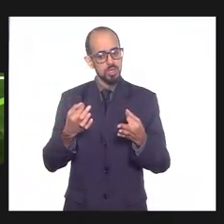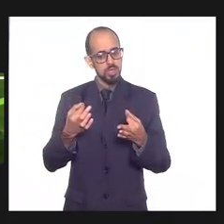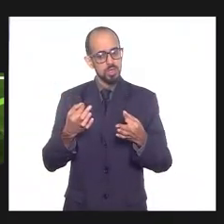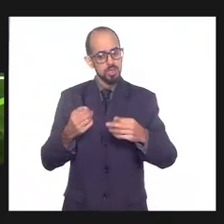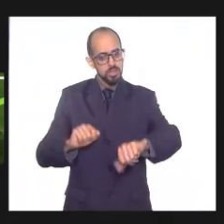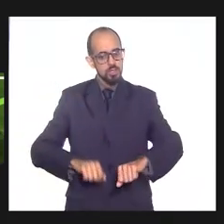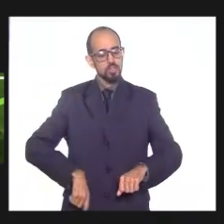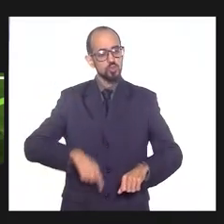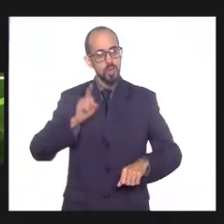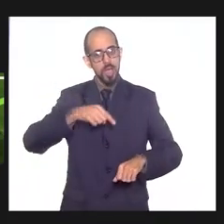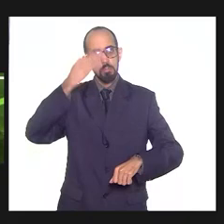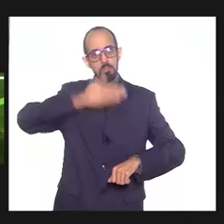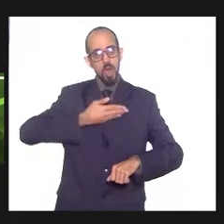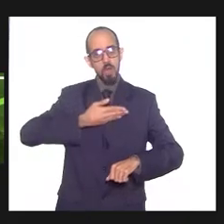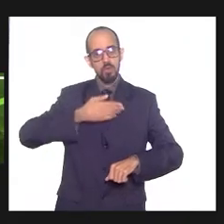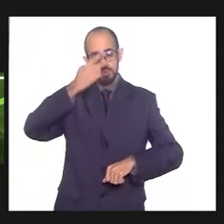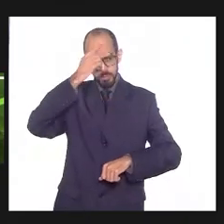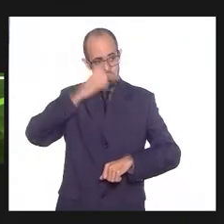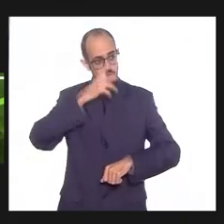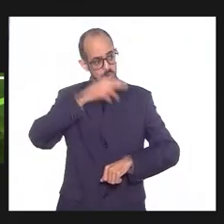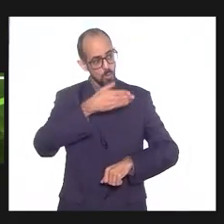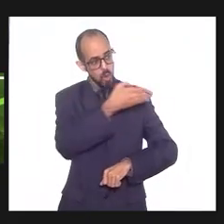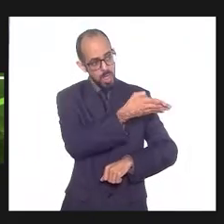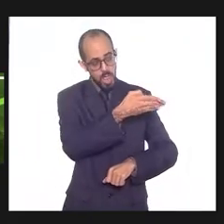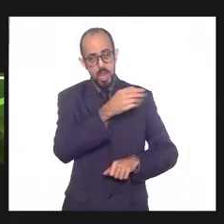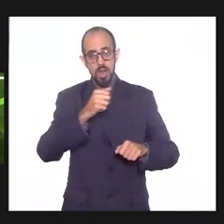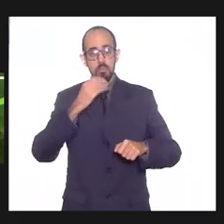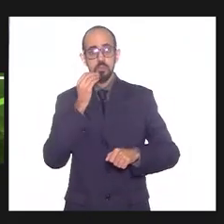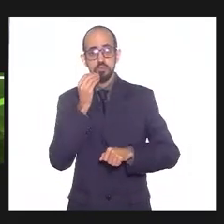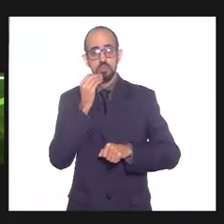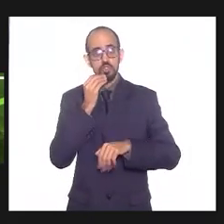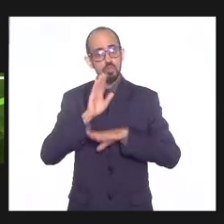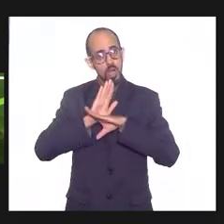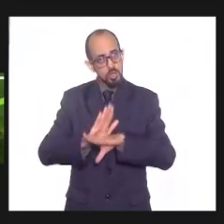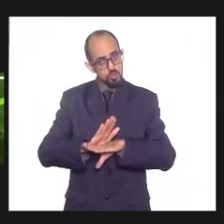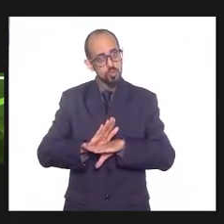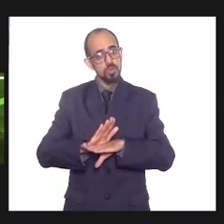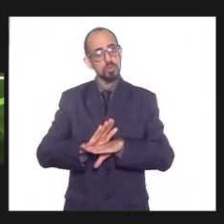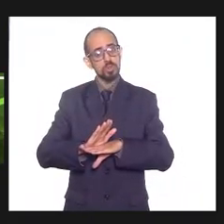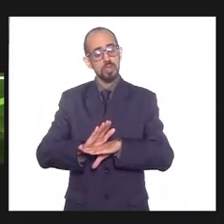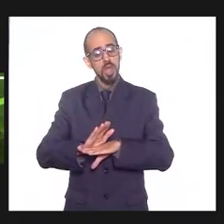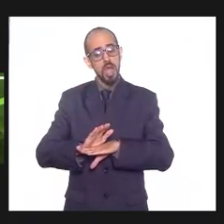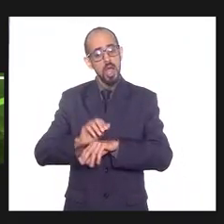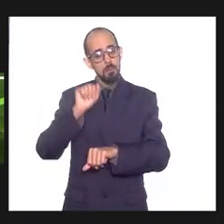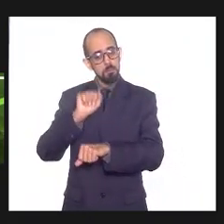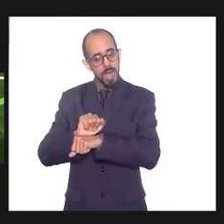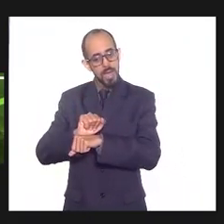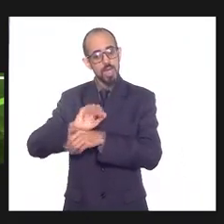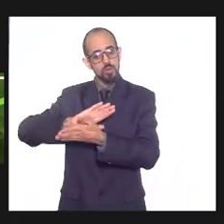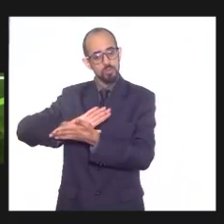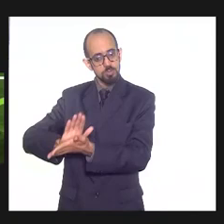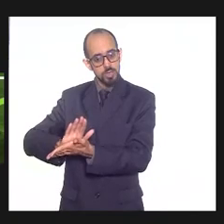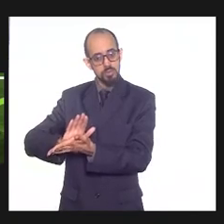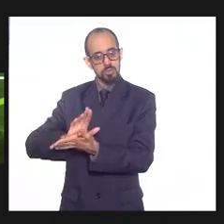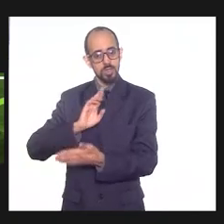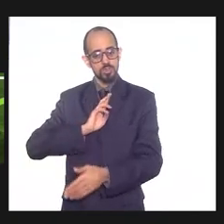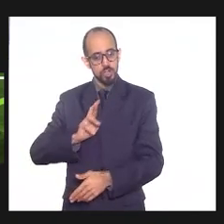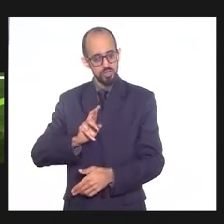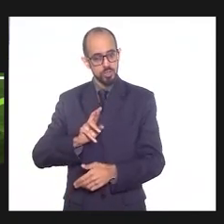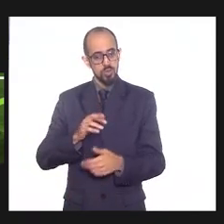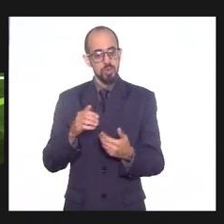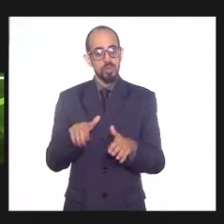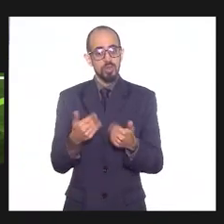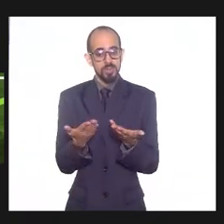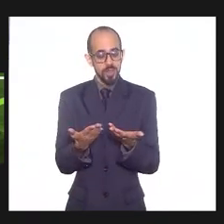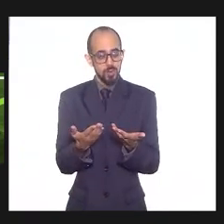prova aqui é com ela que podia ajudar a combater tanto a esse preconceito religioso tá o